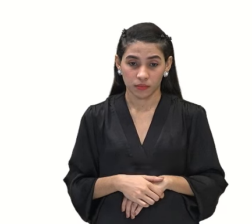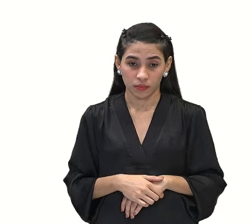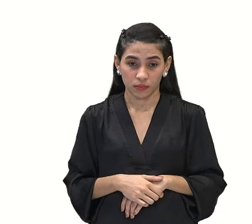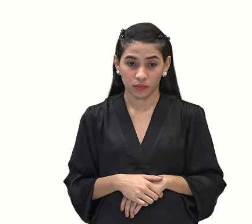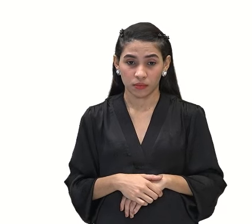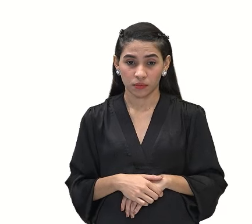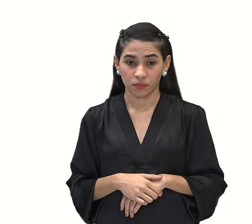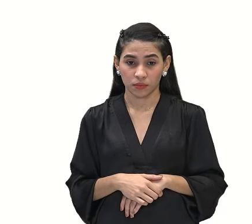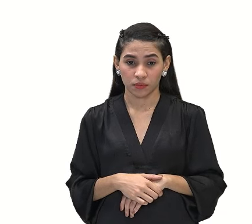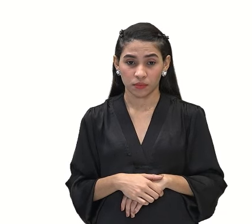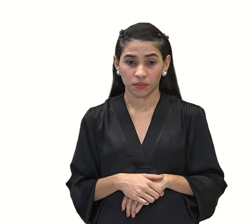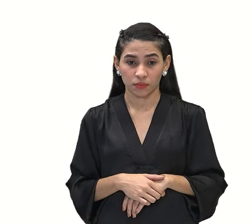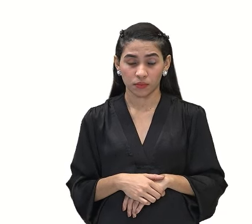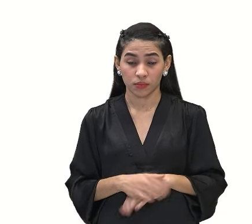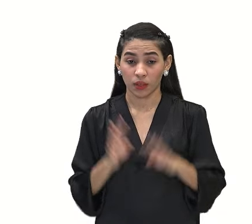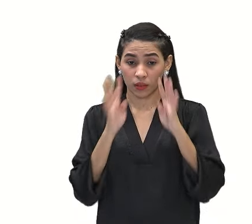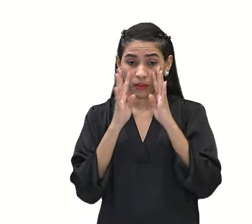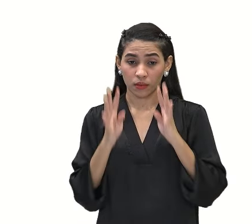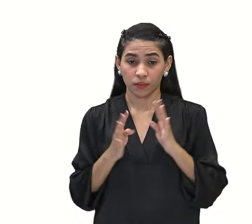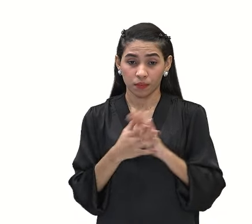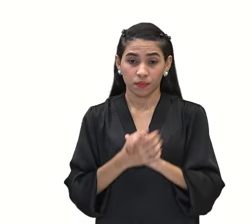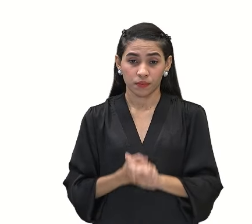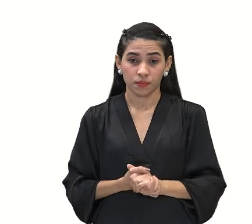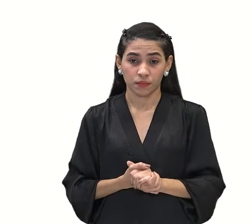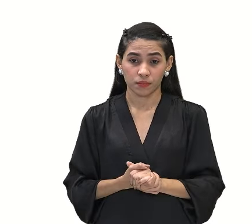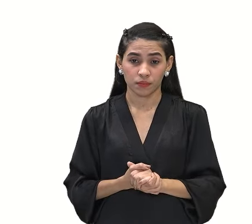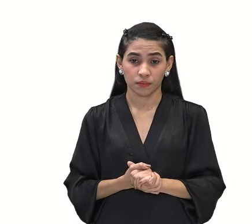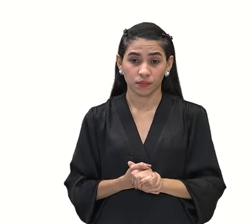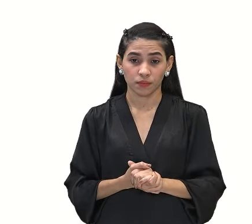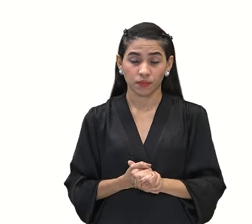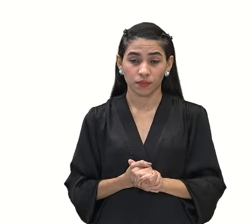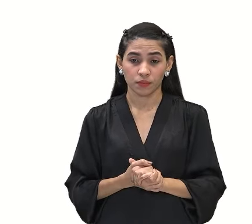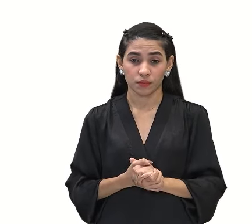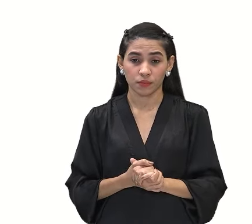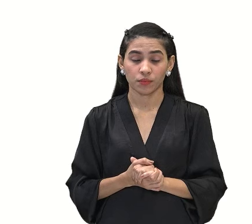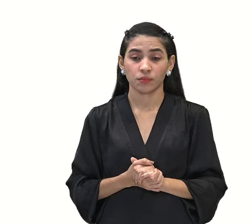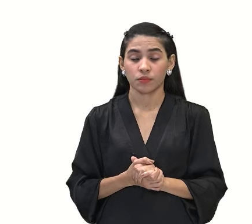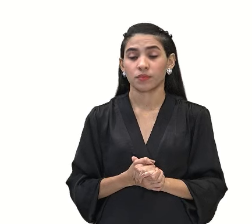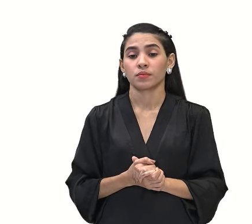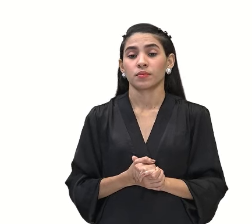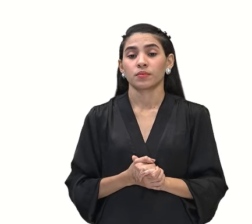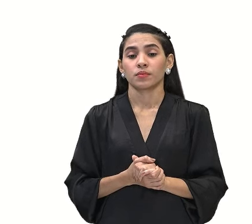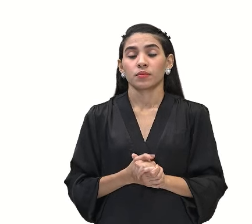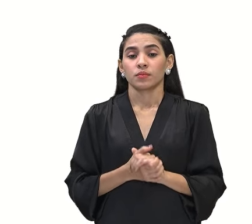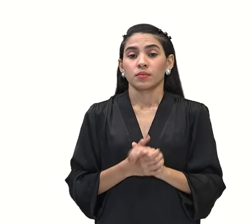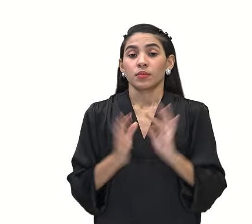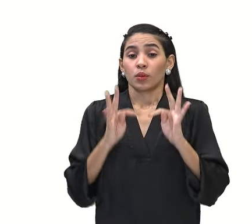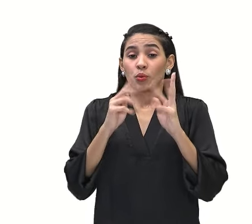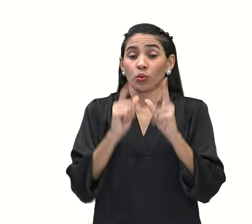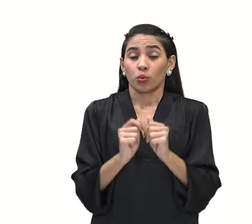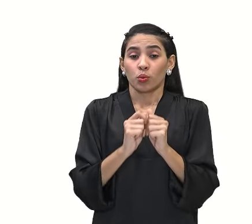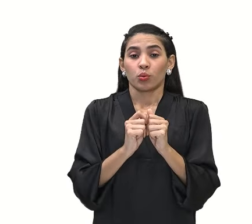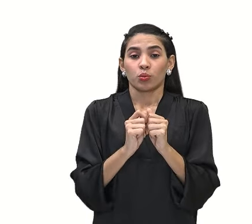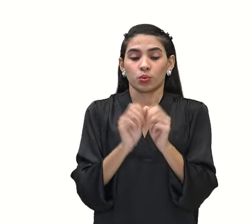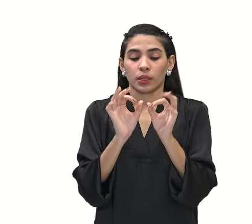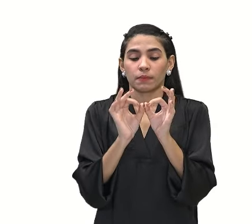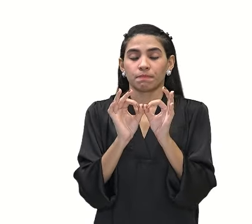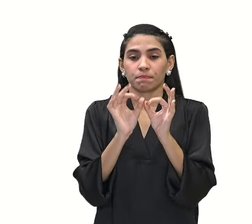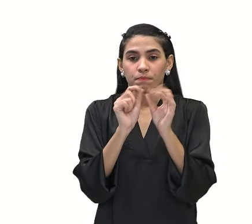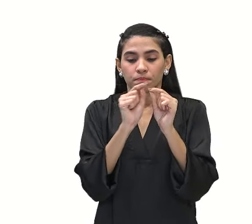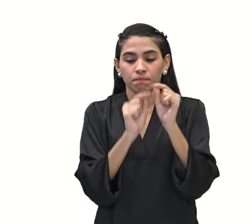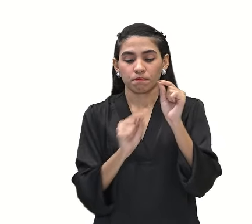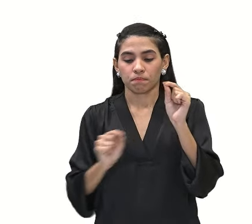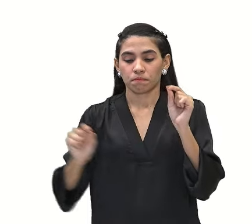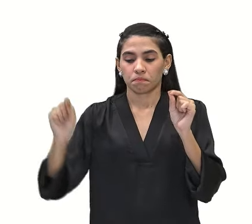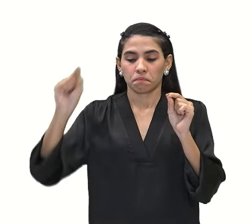tamanho todo né tamanho todo dessa circunferência Qual éesse tamanho